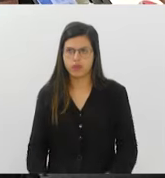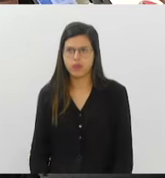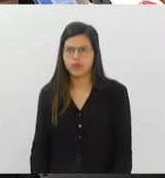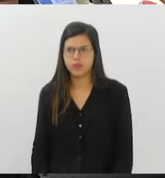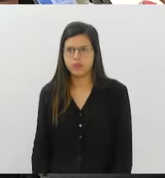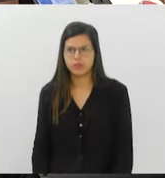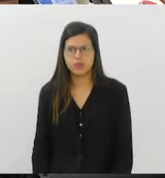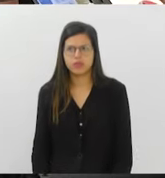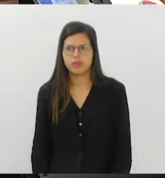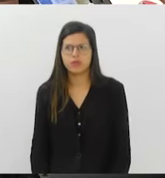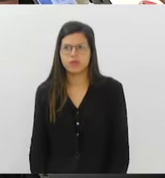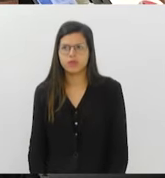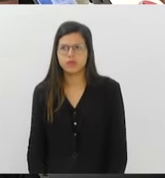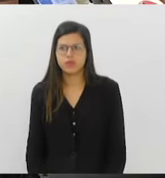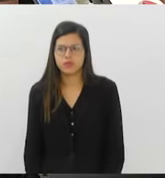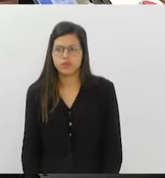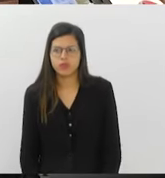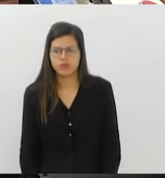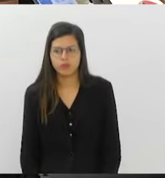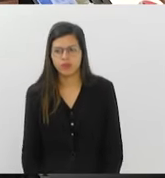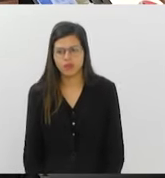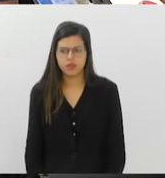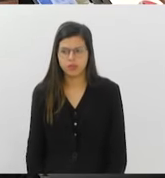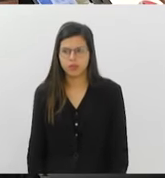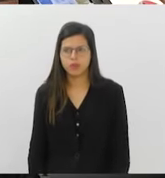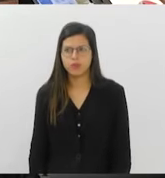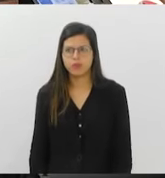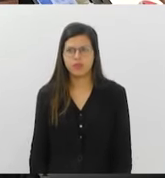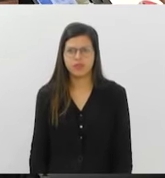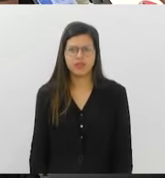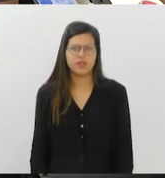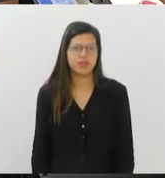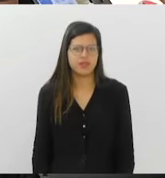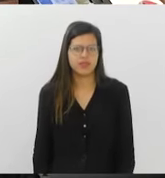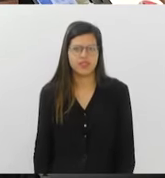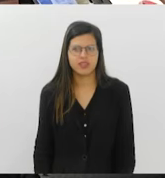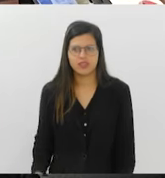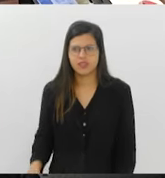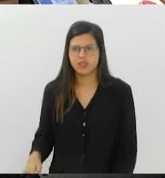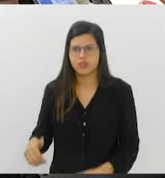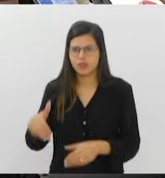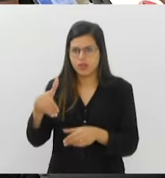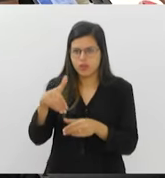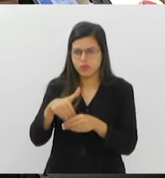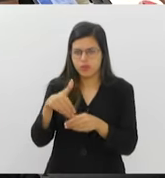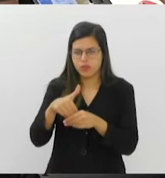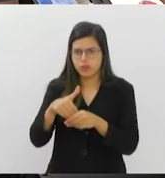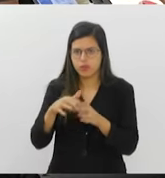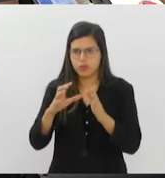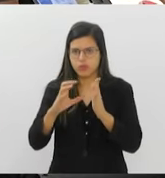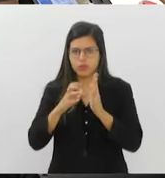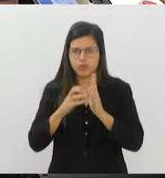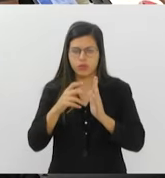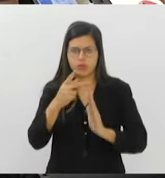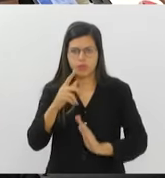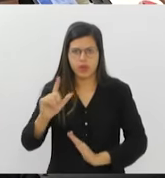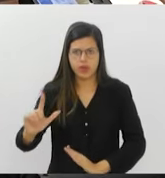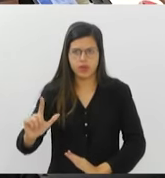e vamos concluir aqui a votação, então. Por favor. É isso. Tá ok? Encaminhado, então, o voto da bancada do PL pelo sim,